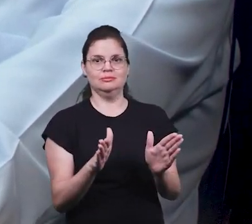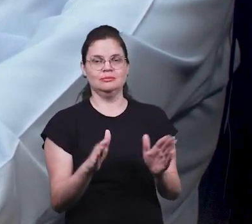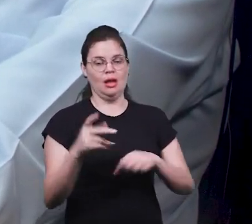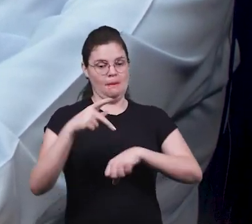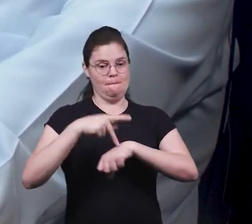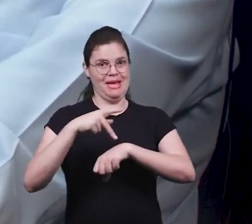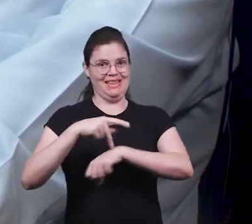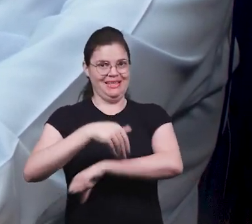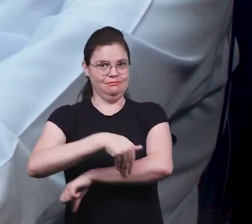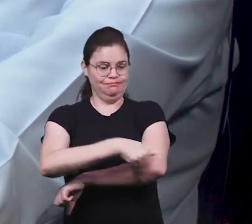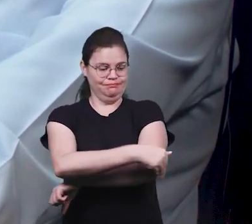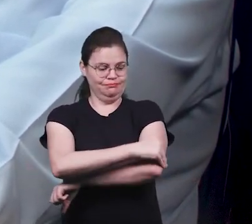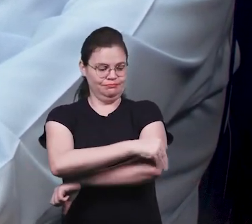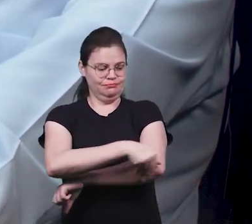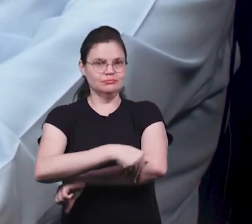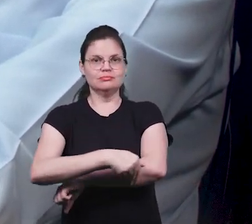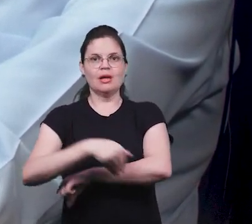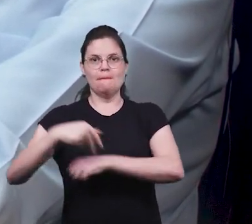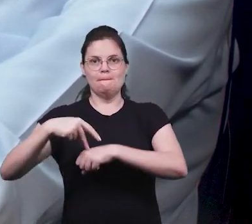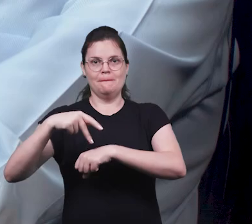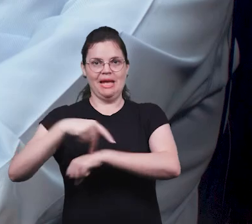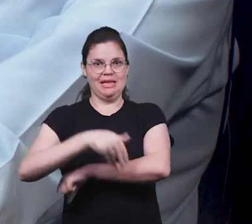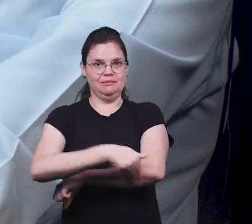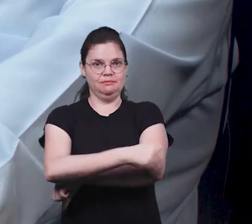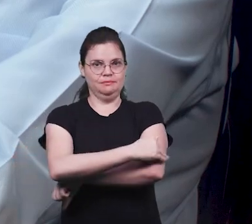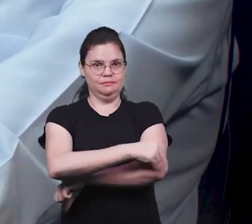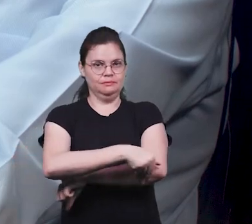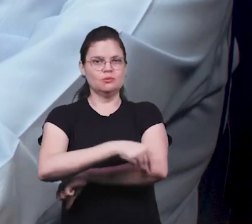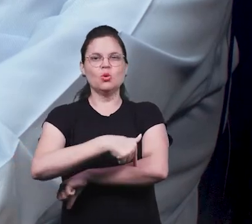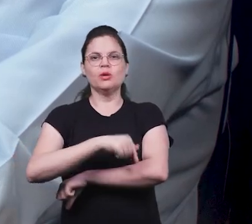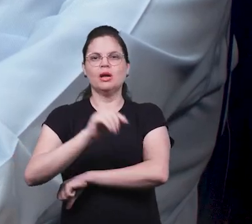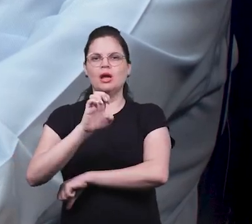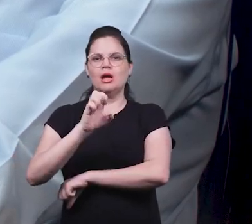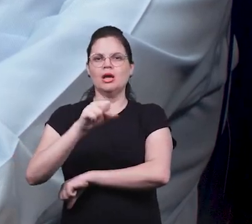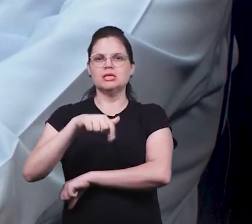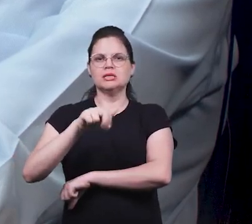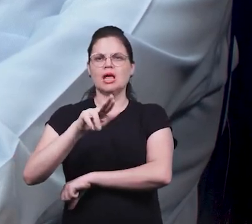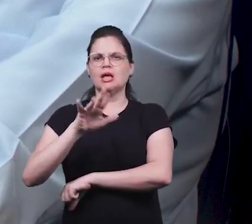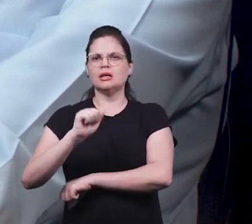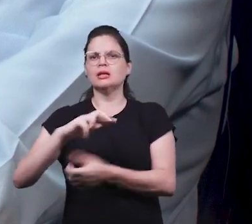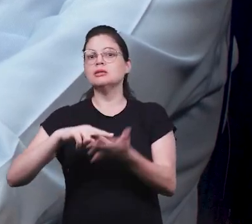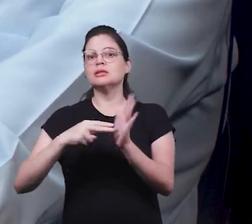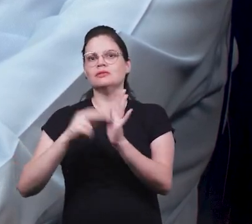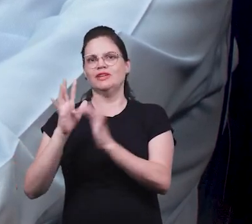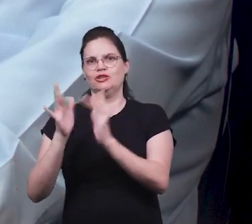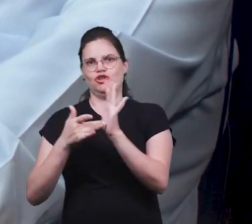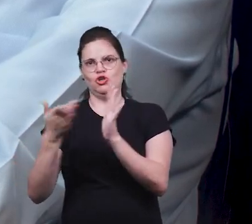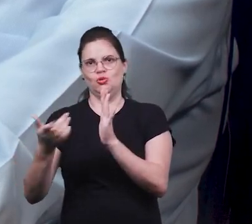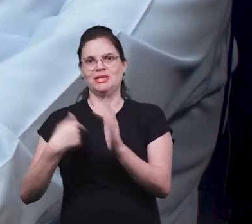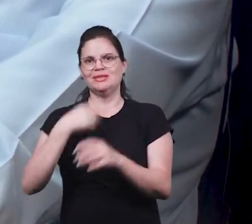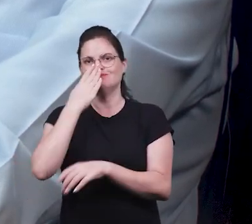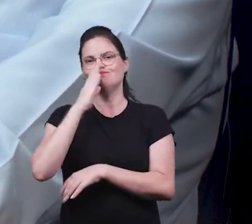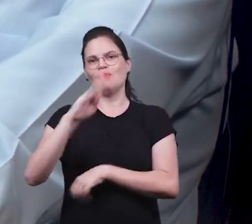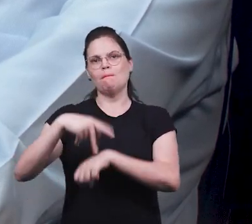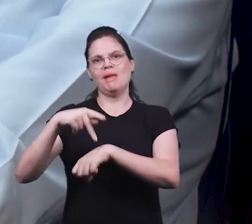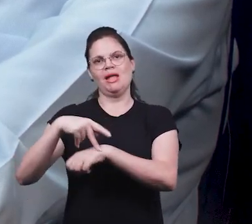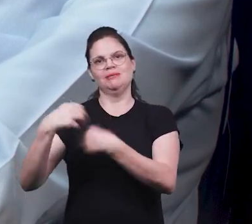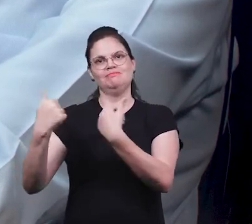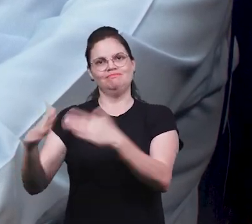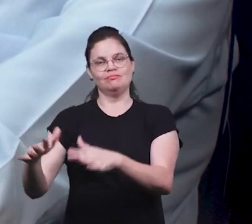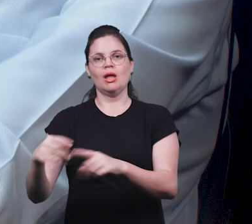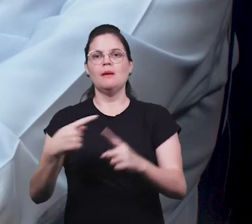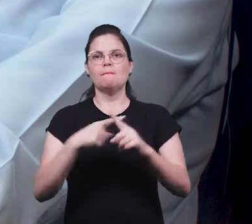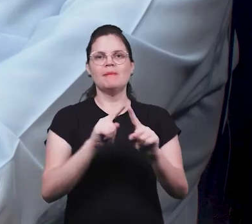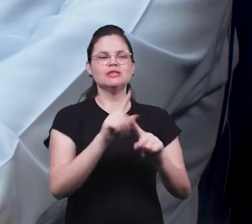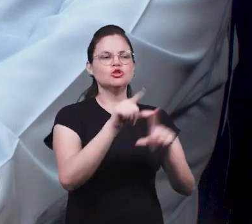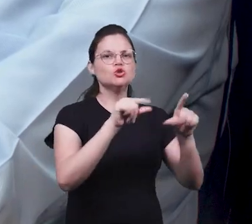é o barro. Quer construir, você vai edificar, e não é sobre Jesus. E eles, ao